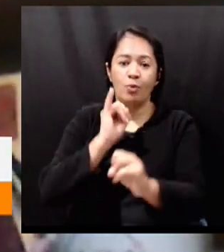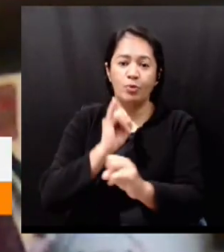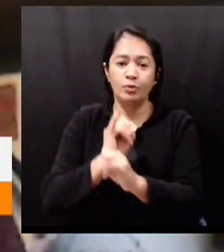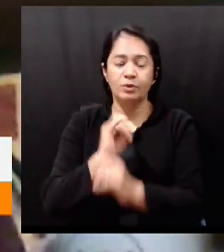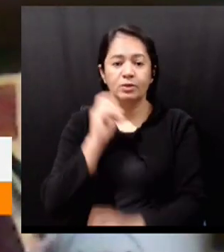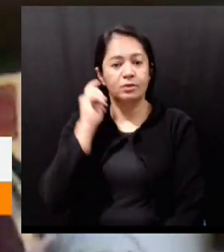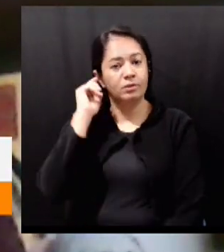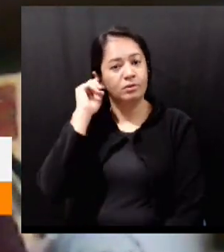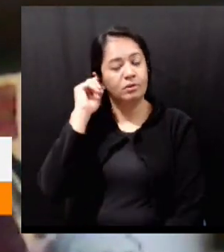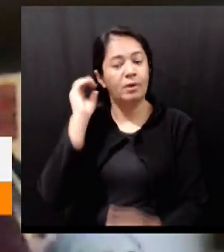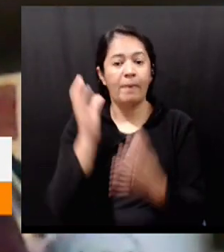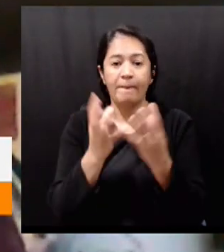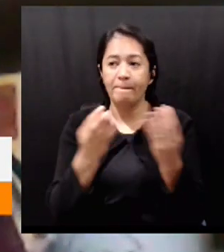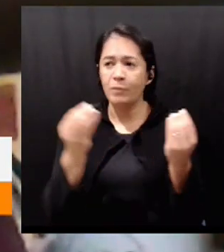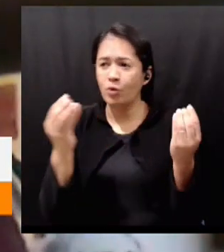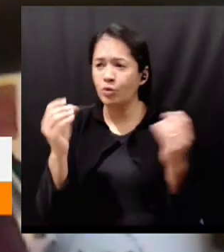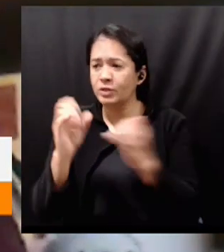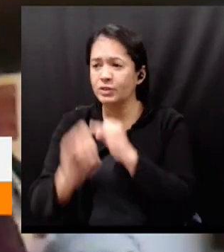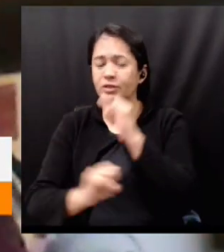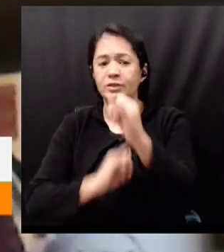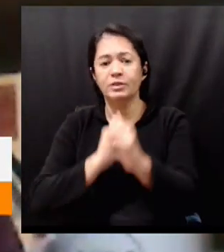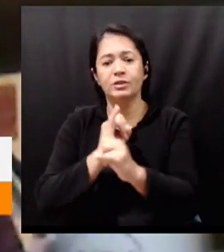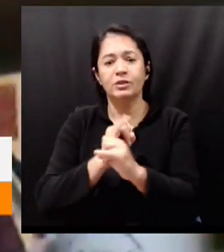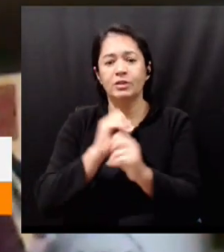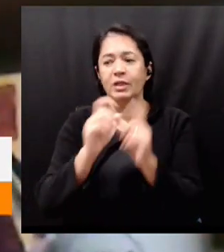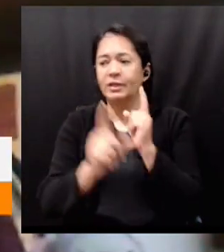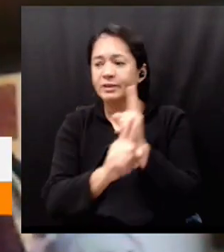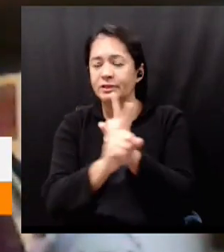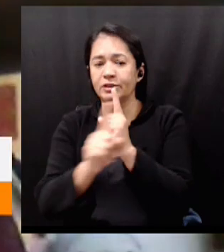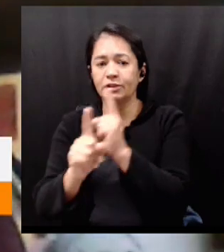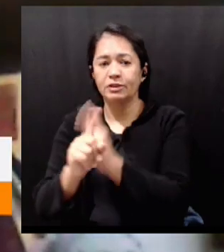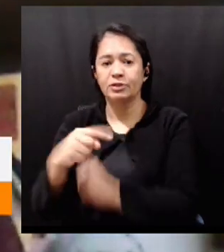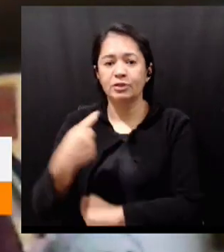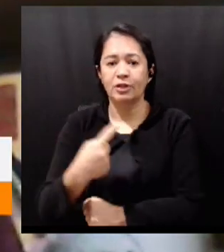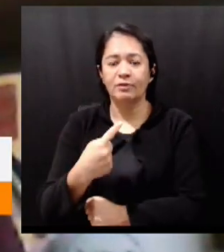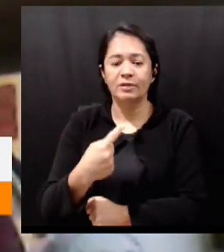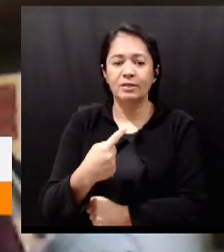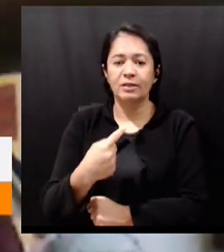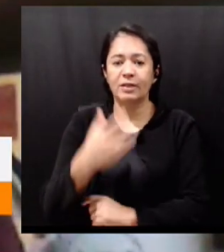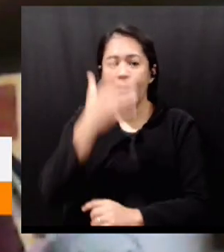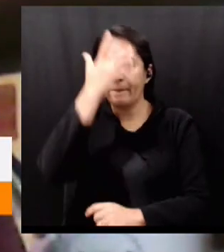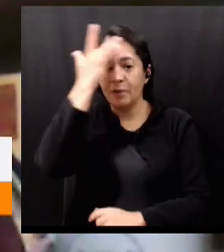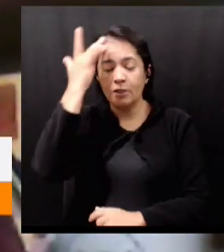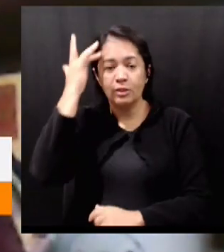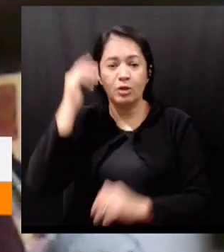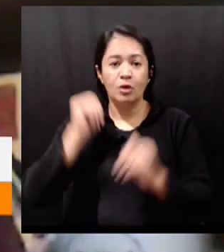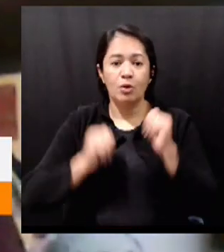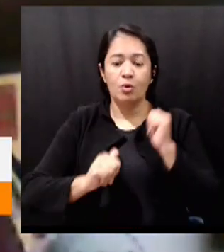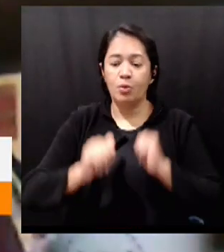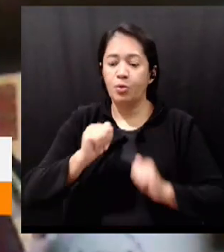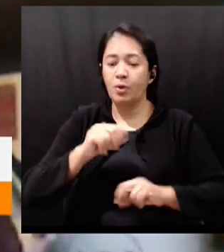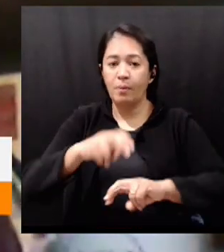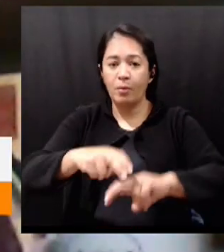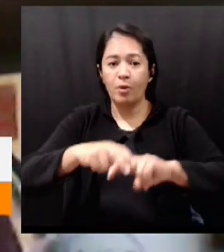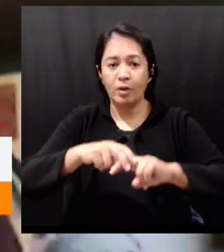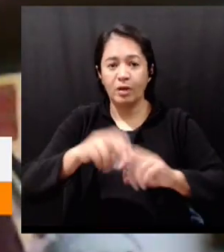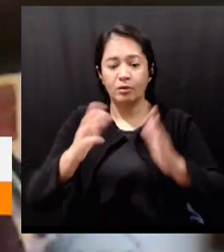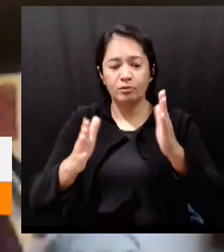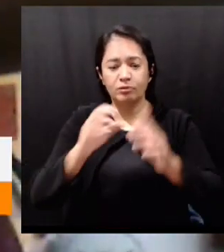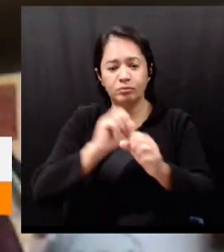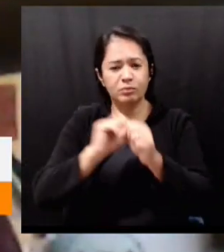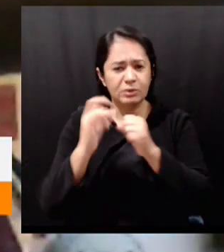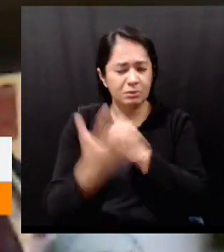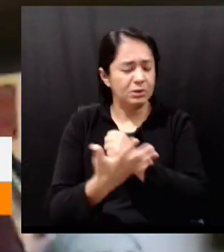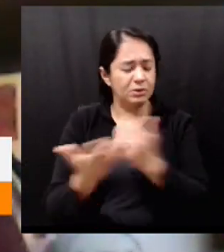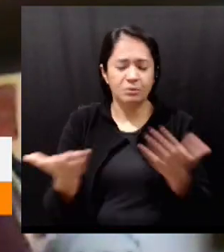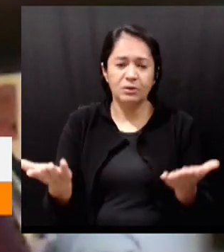gente fazia eram pessoas que estavam muito ansiosas por conta do problema pandemia mesmo, né?